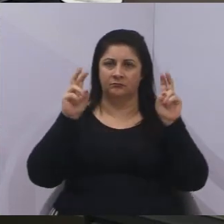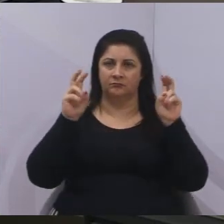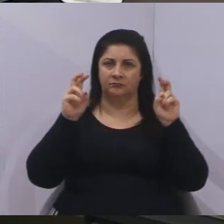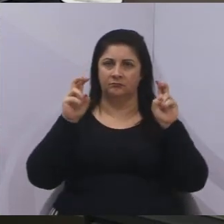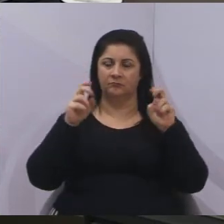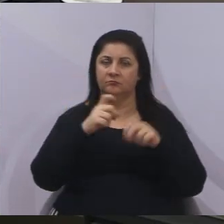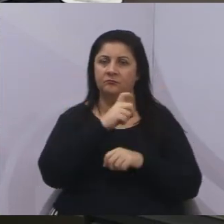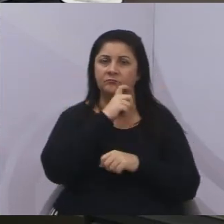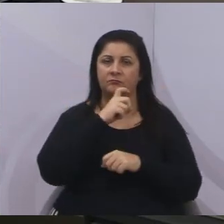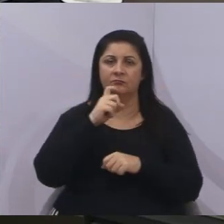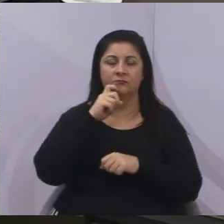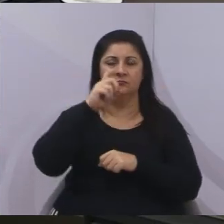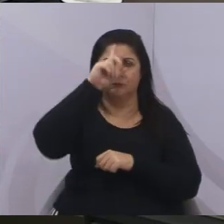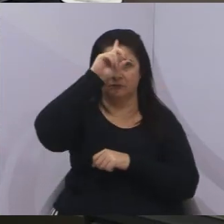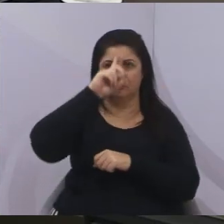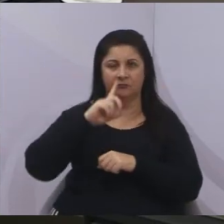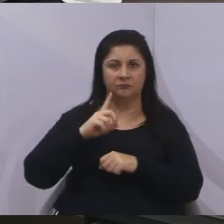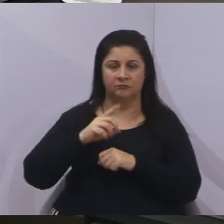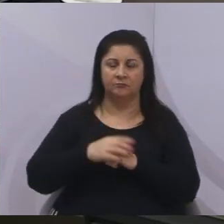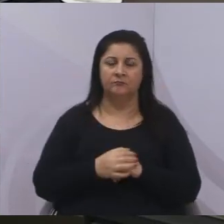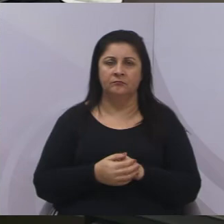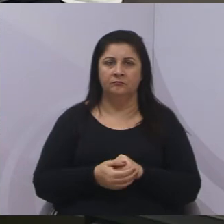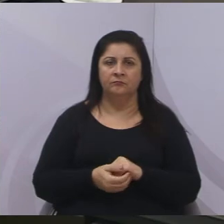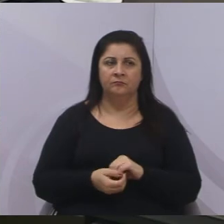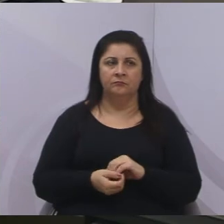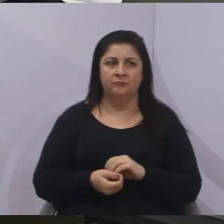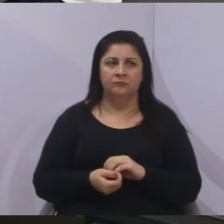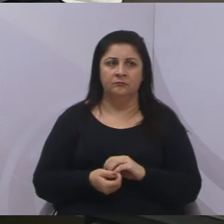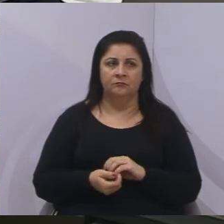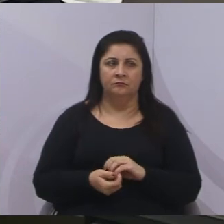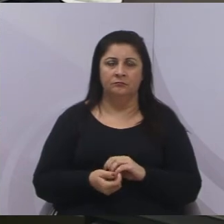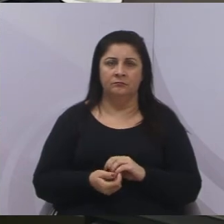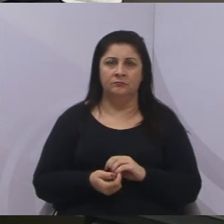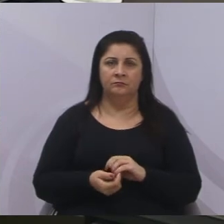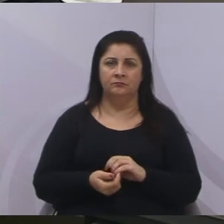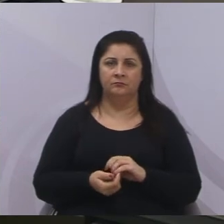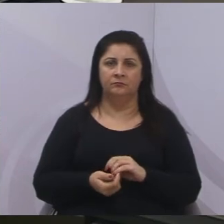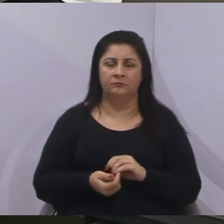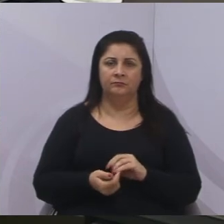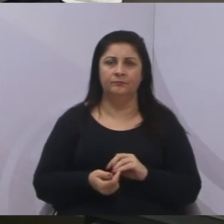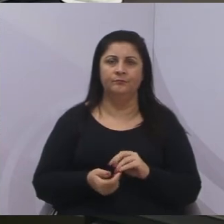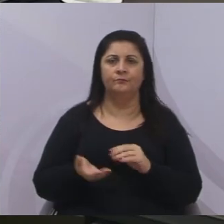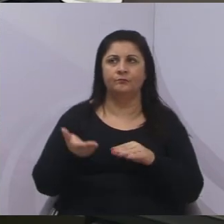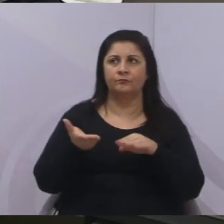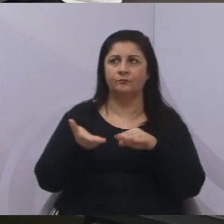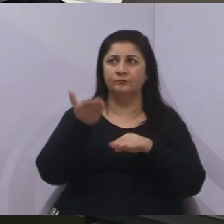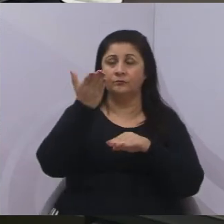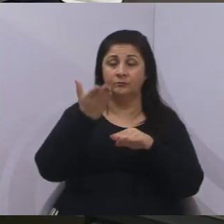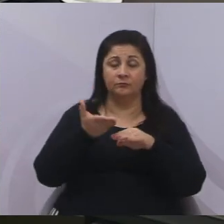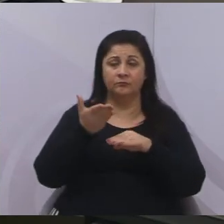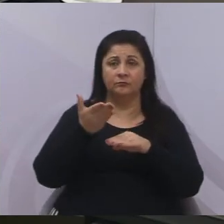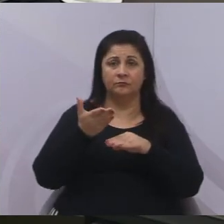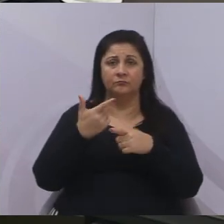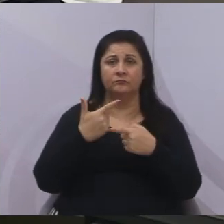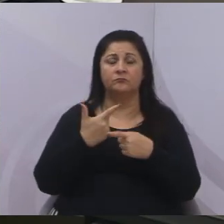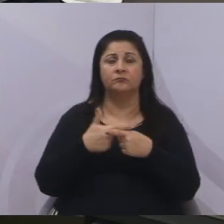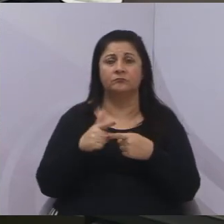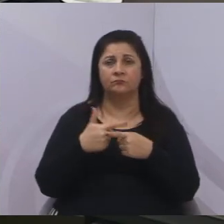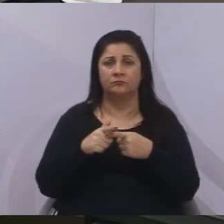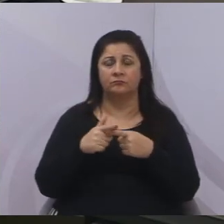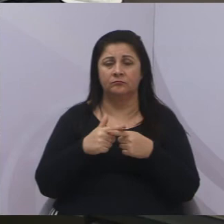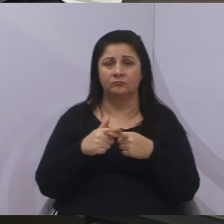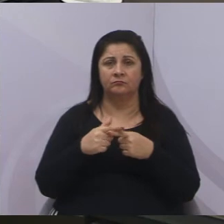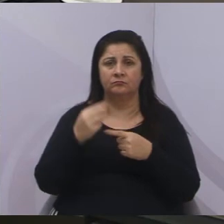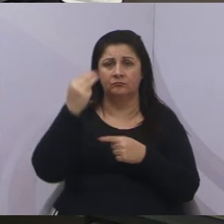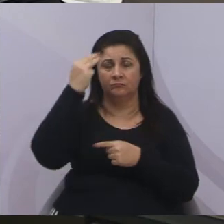Setembro Amarelo, e a gente teve um aumento significativo nos problemas relacionados